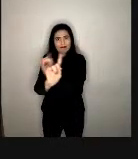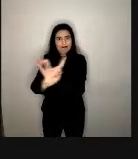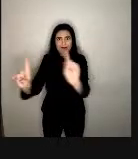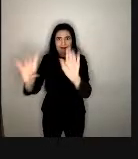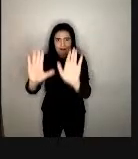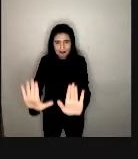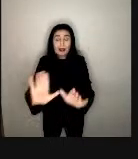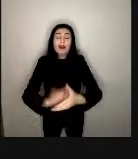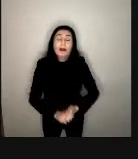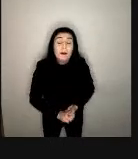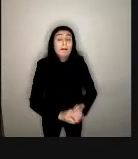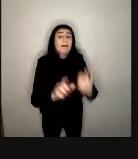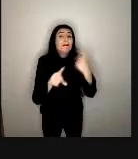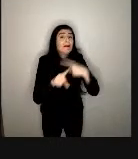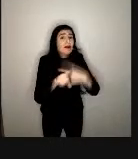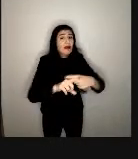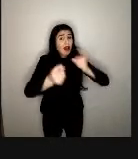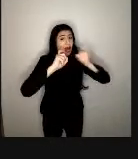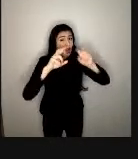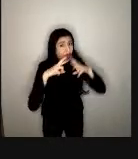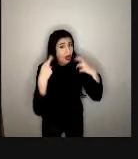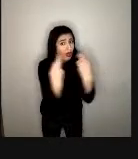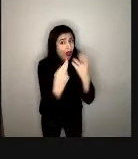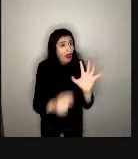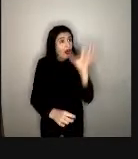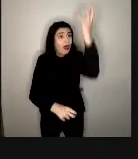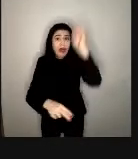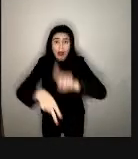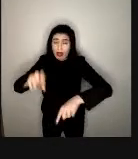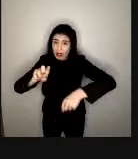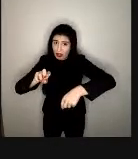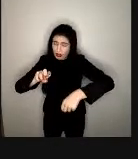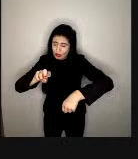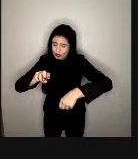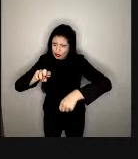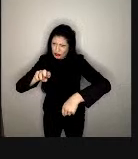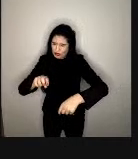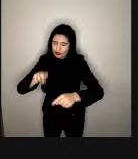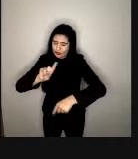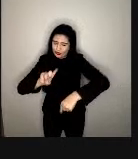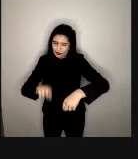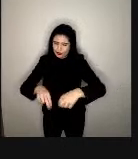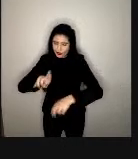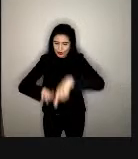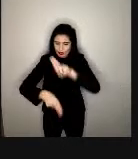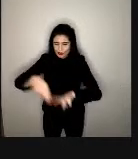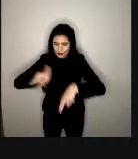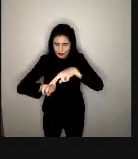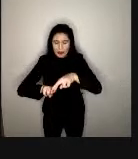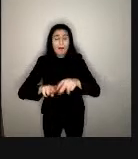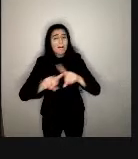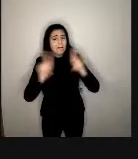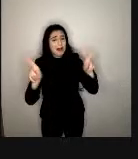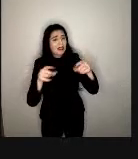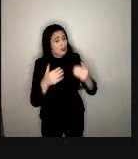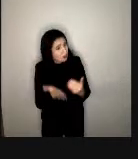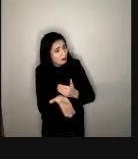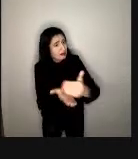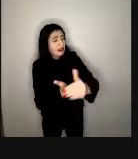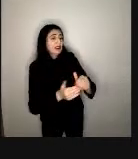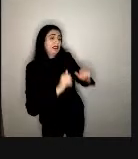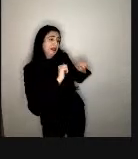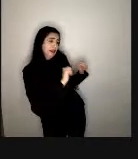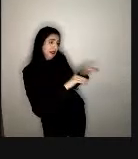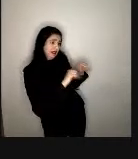American Cancer Society aconteceu em junho, E a Assembleia assim, em setembro. A gente tinha pouquíssimo tempo para traduzir